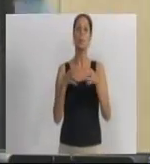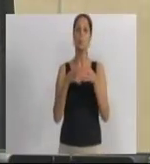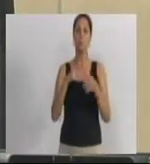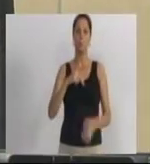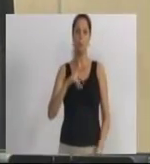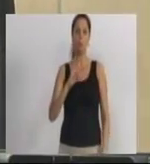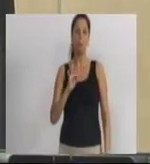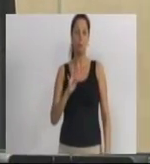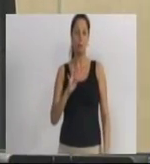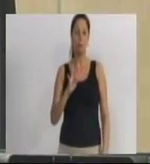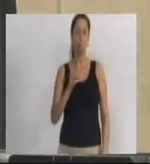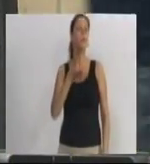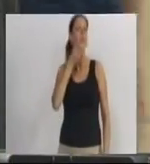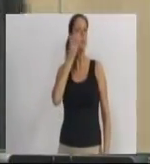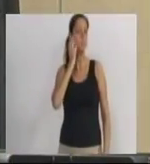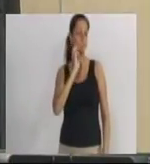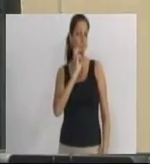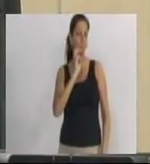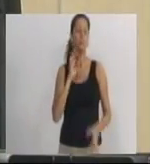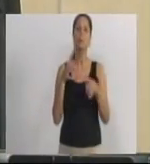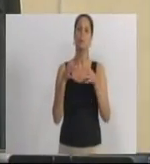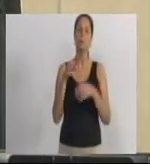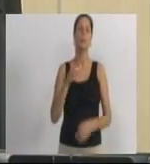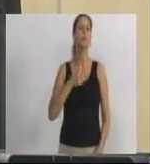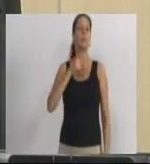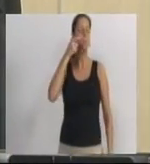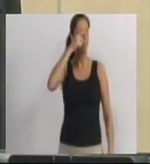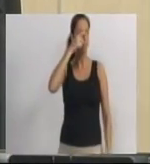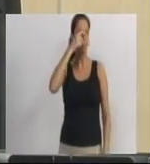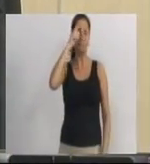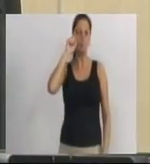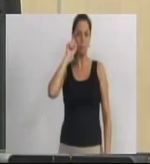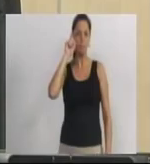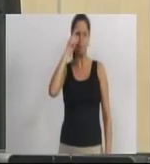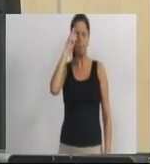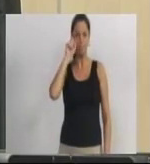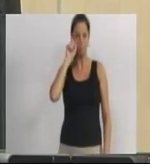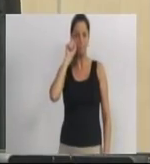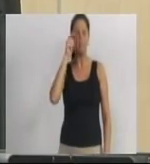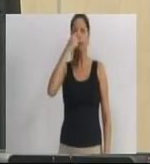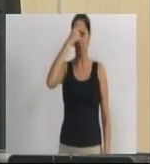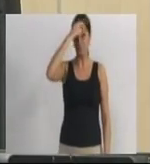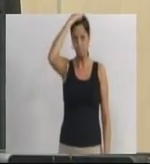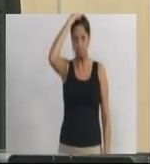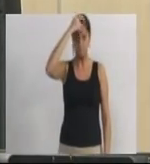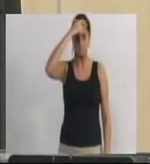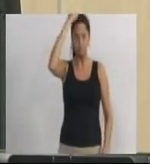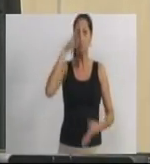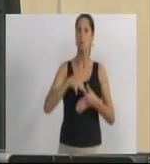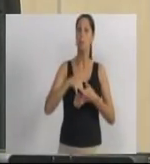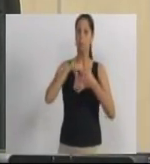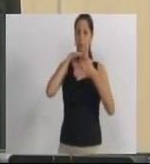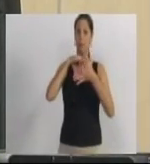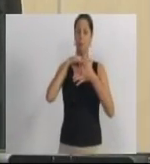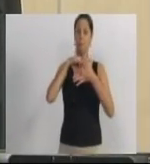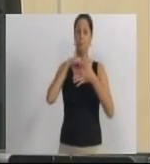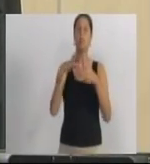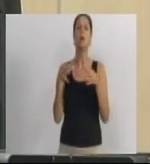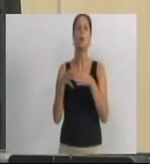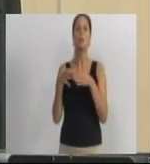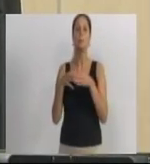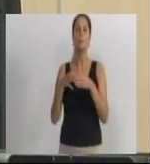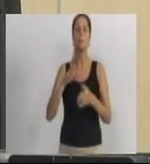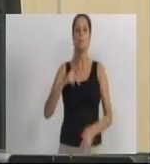PT, vereador Vanderlei de Oliveira, vereador Jefferson Forest, vereador Adriano Pereira, líder, bloco